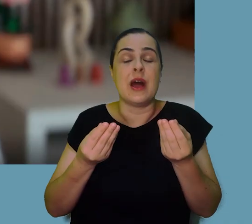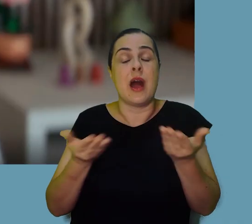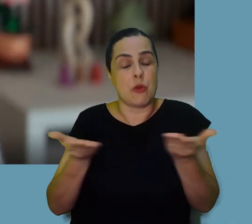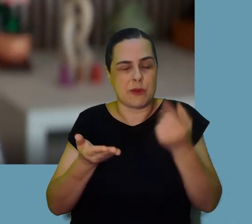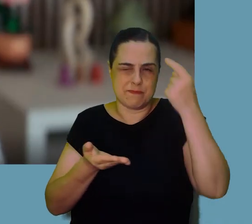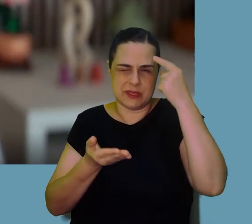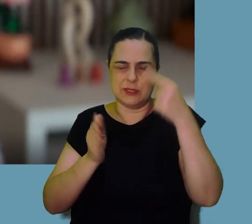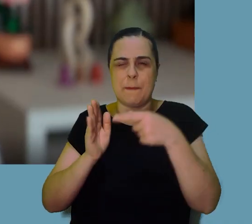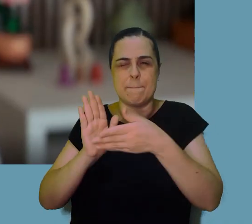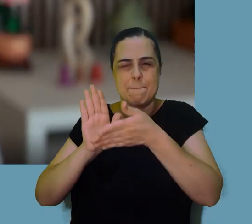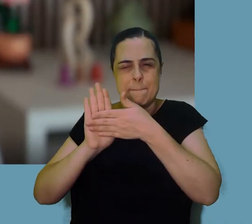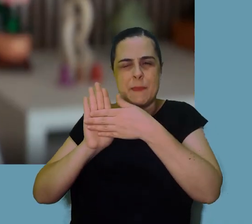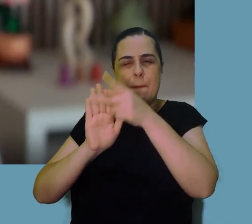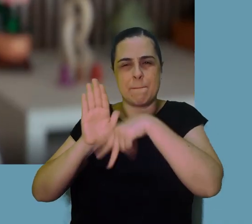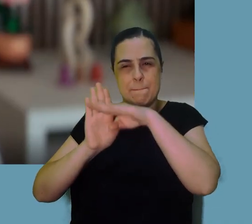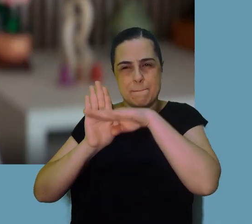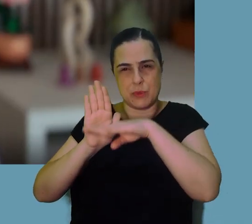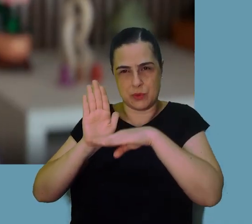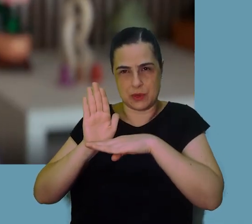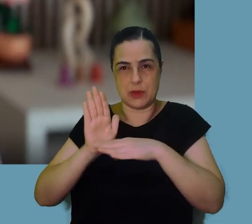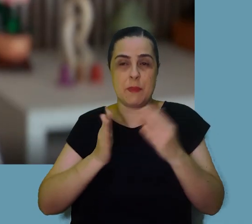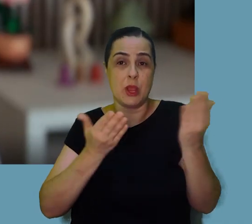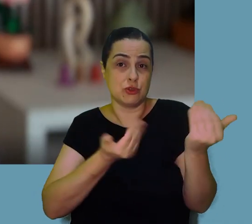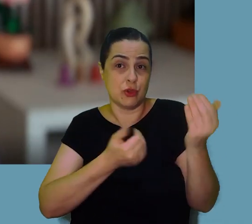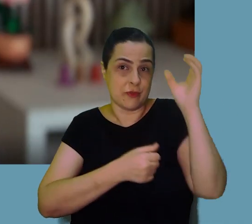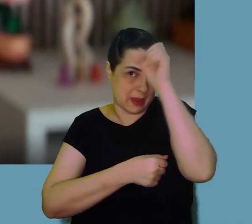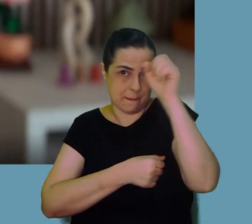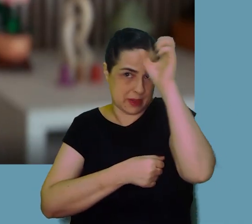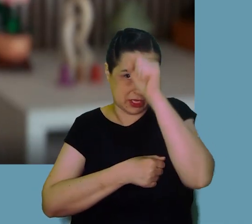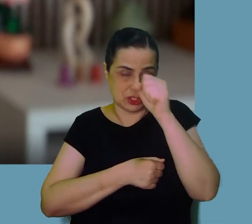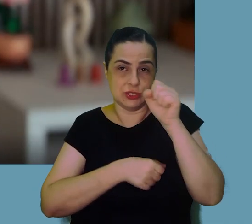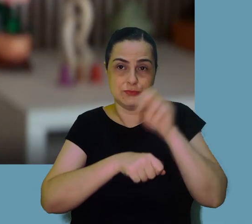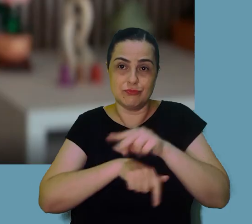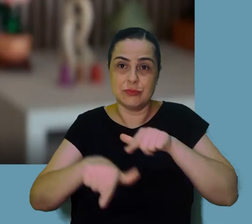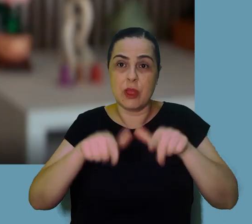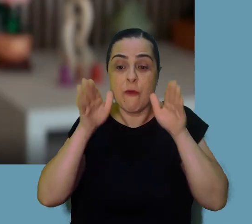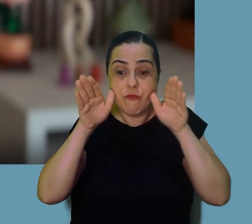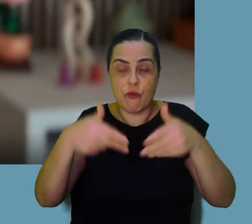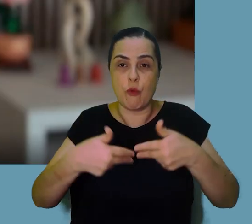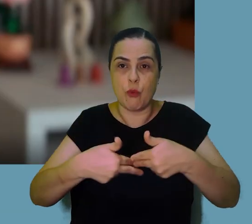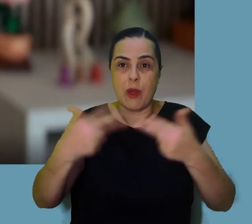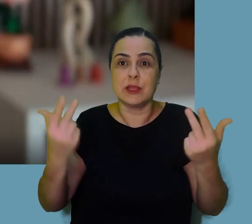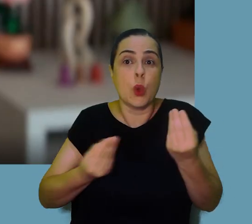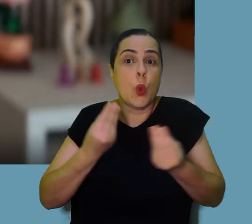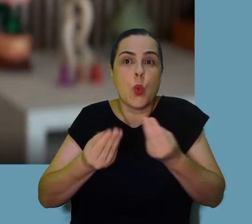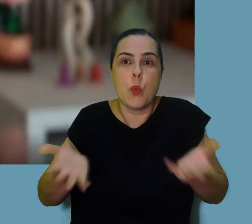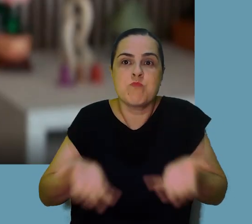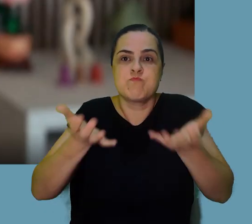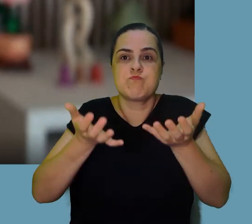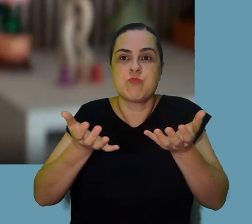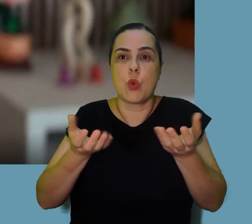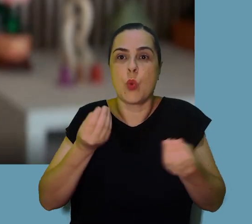programas especificamente de jovem aprendiz, com esse recorte racial, que ações práticas que a gente pode transformar esse